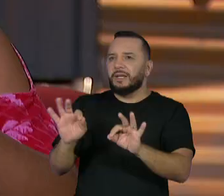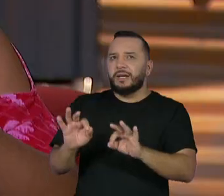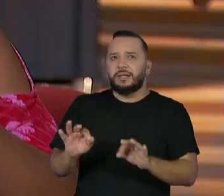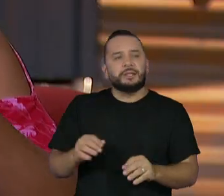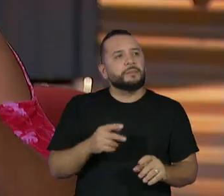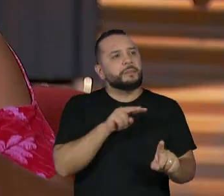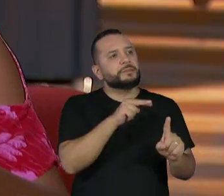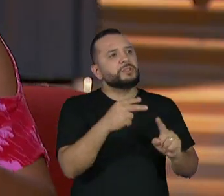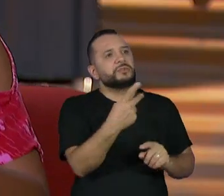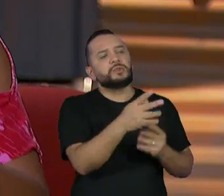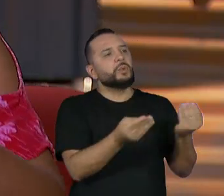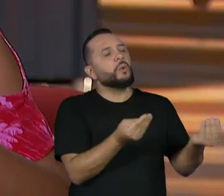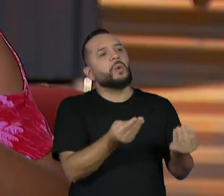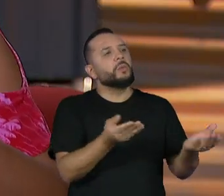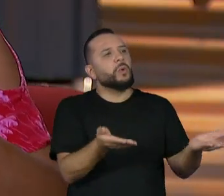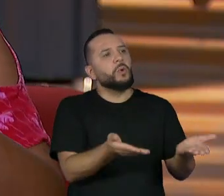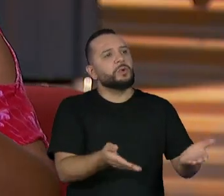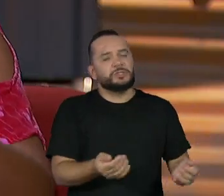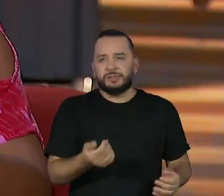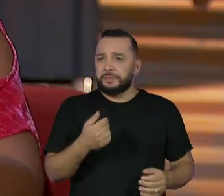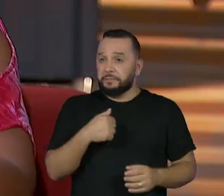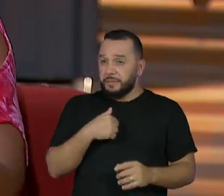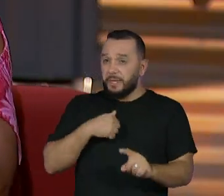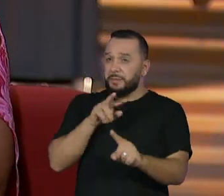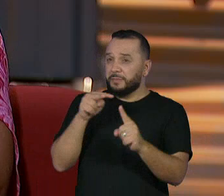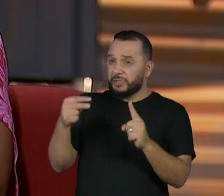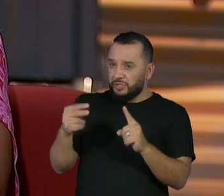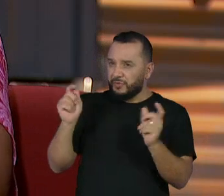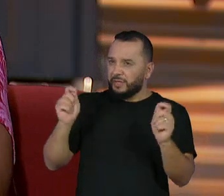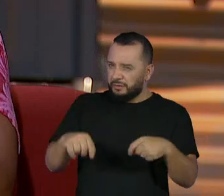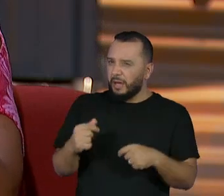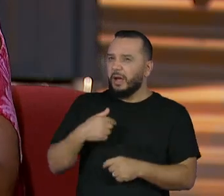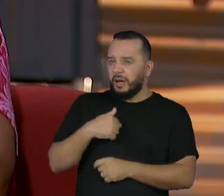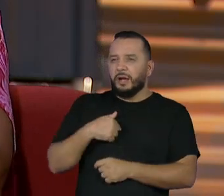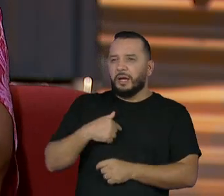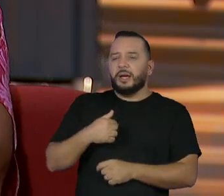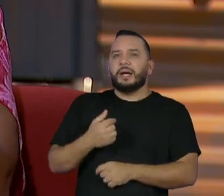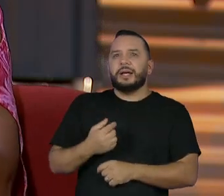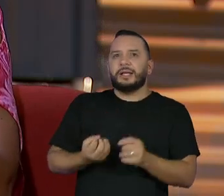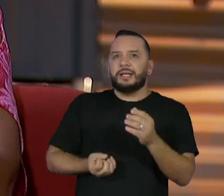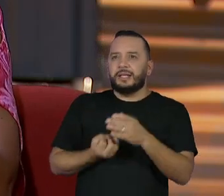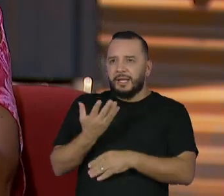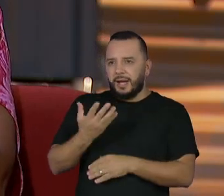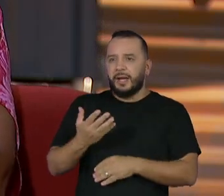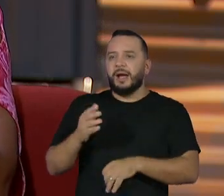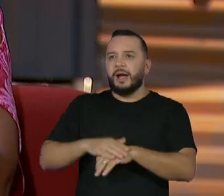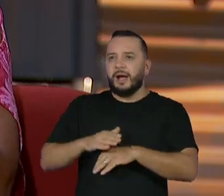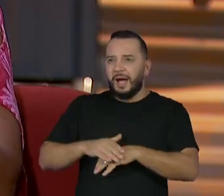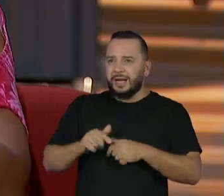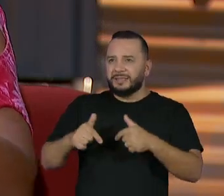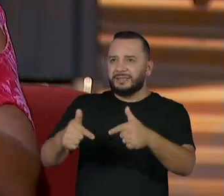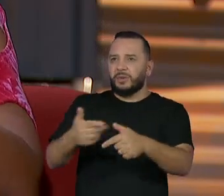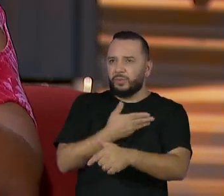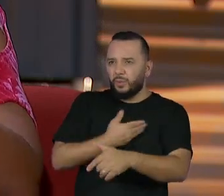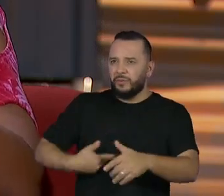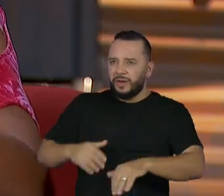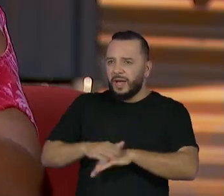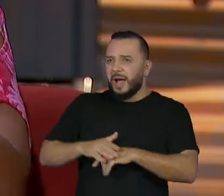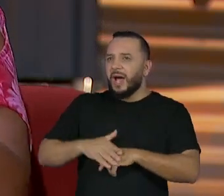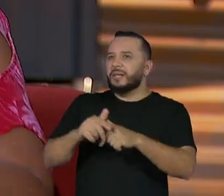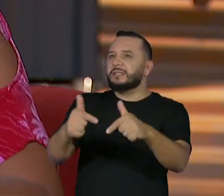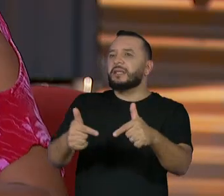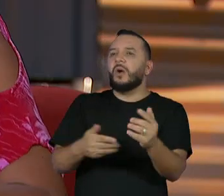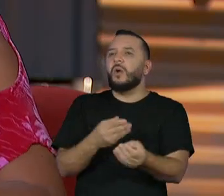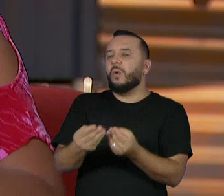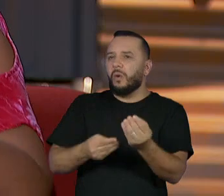hoje? Eu tenho uma visão de que é possível construir política de segurança pública com base